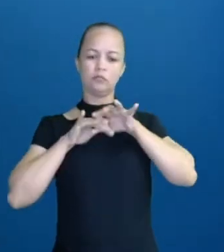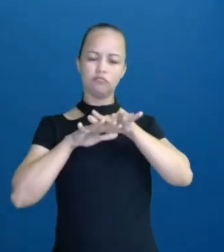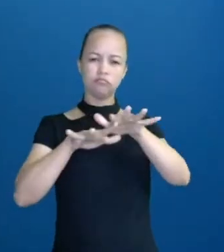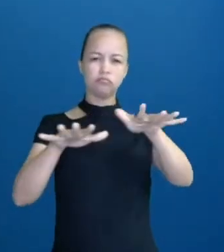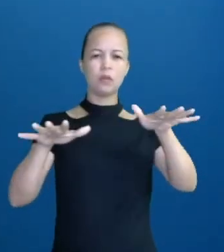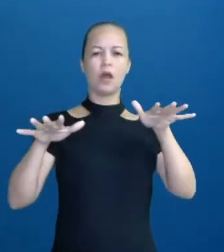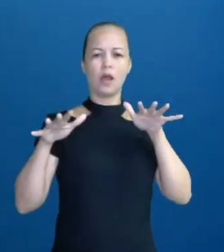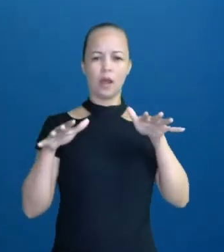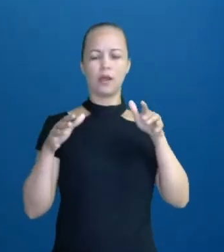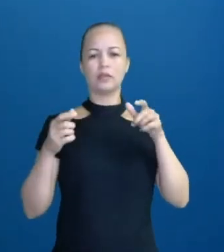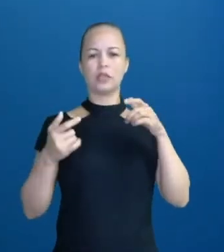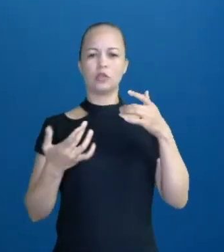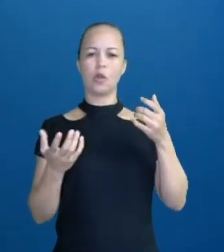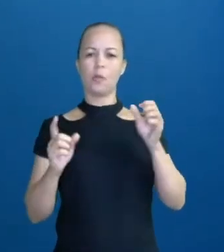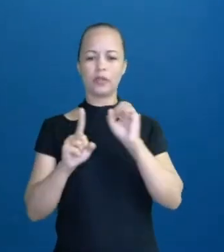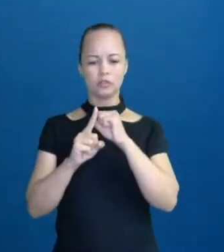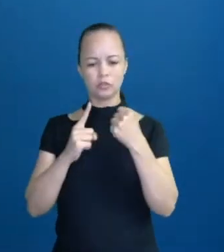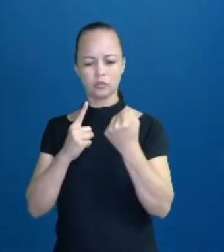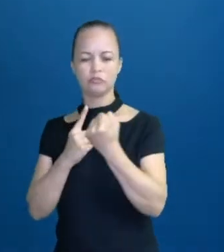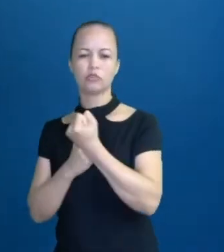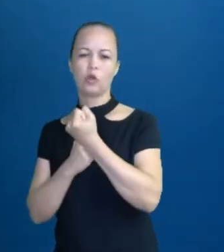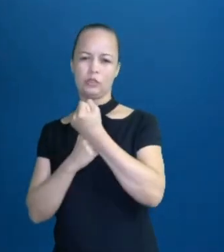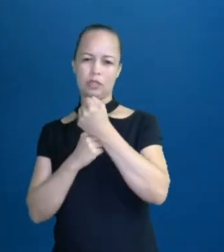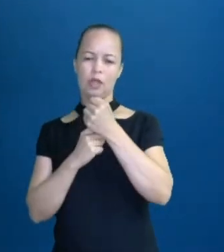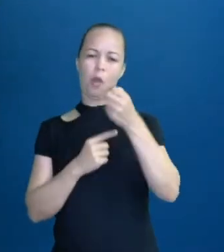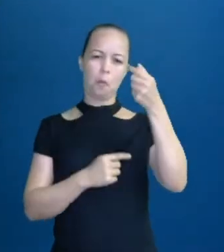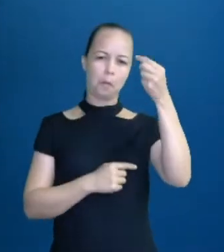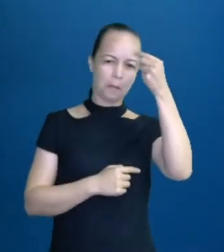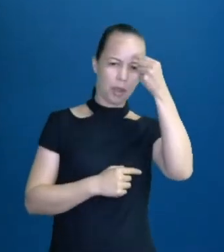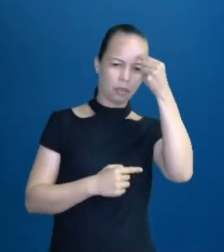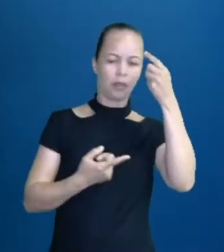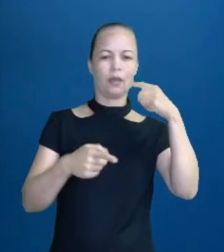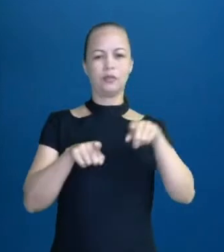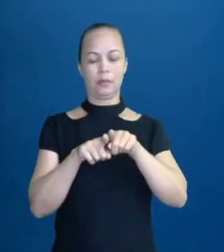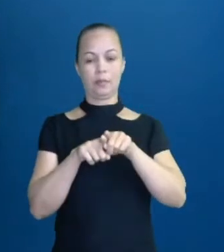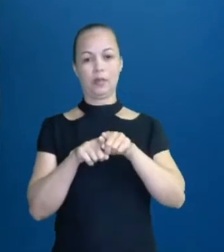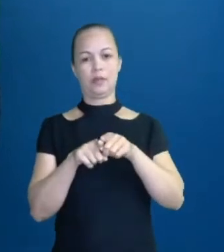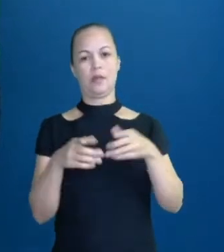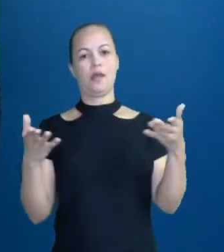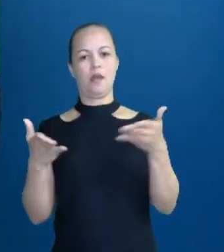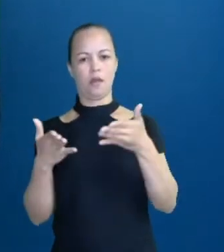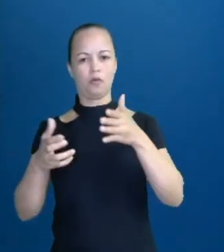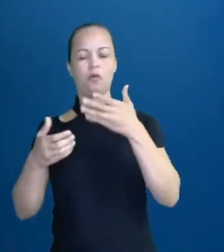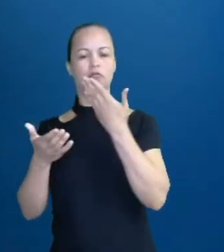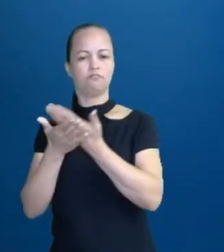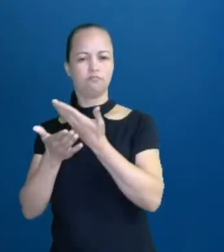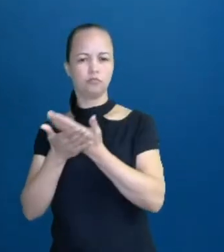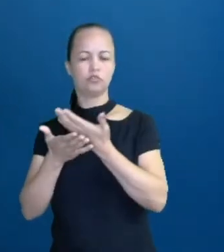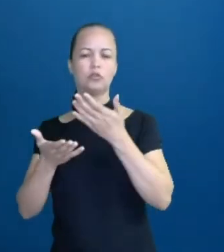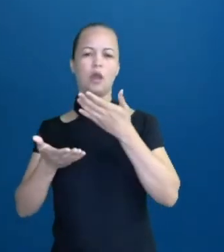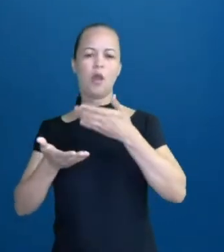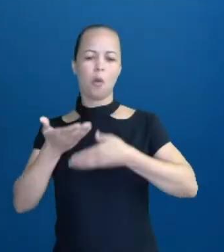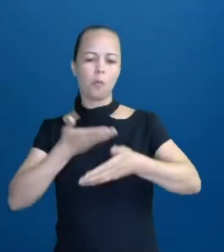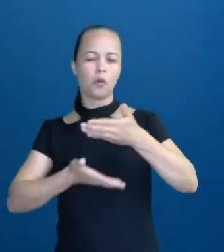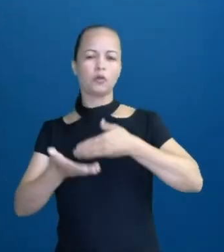um bem-estar social, a um bem-estar mental. E agora a gente vai estudar um pouquinho a respeito do processo de doença,